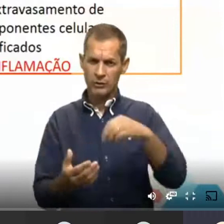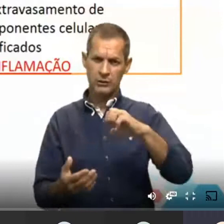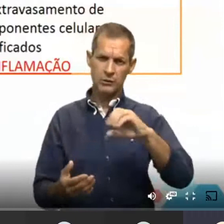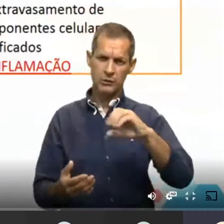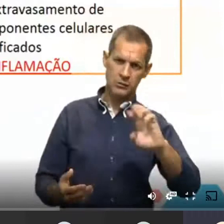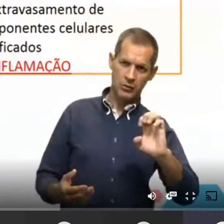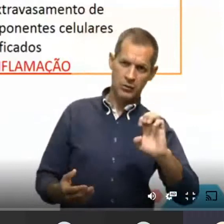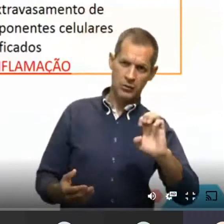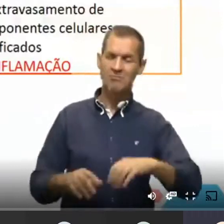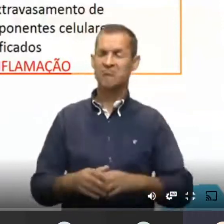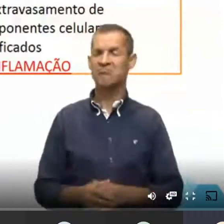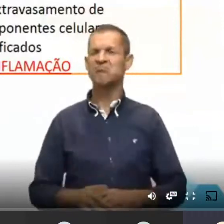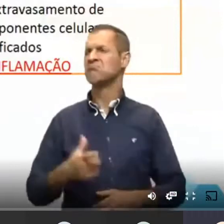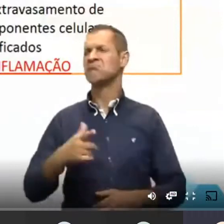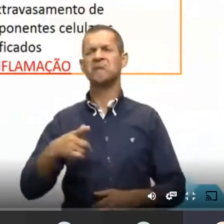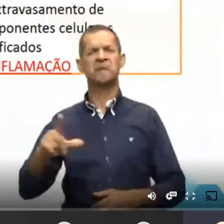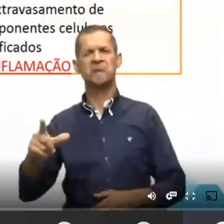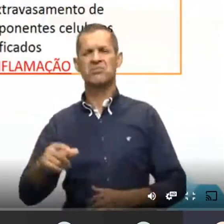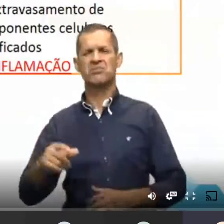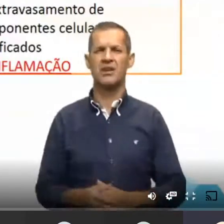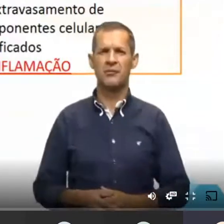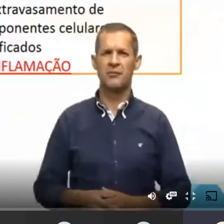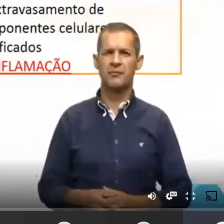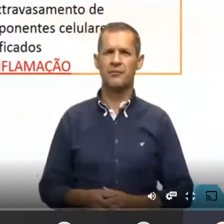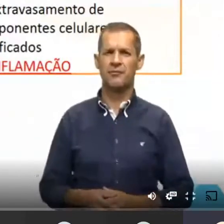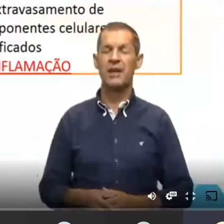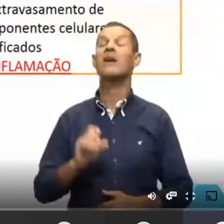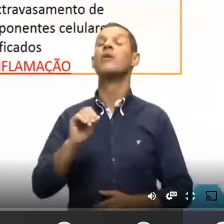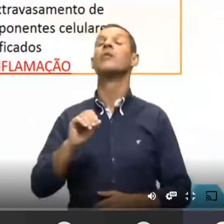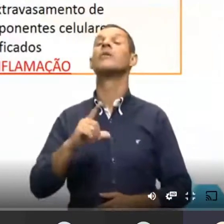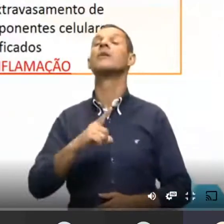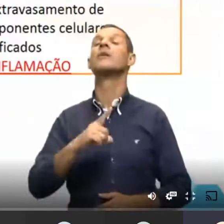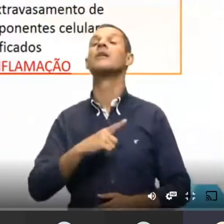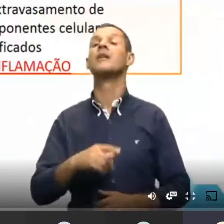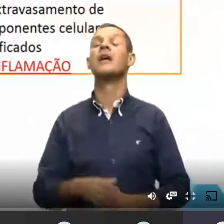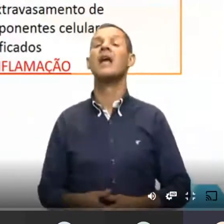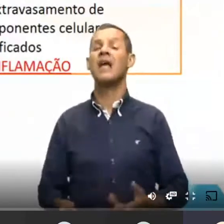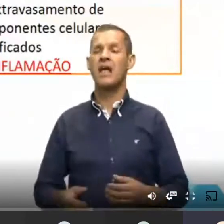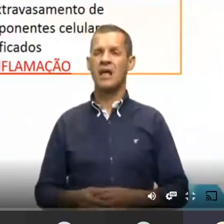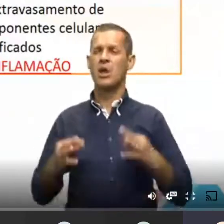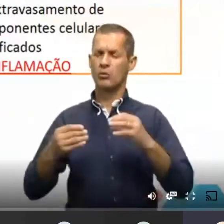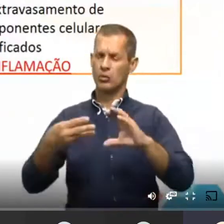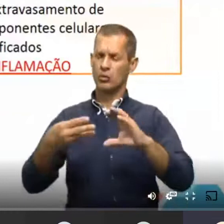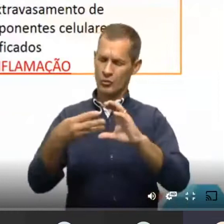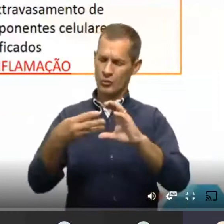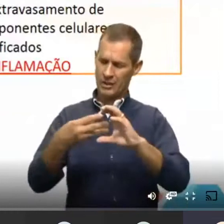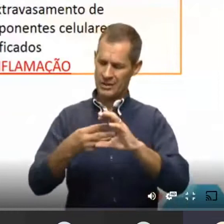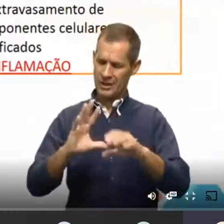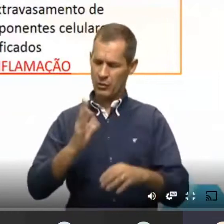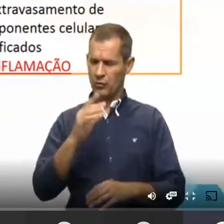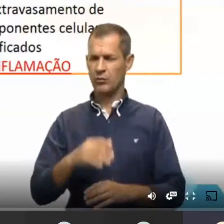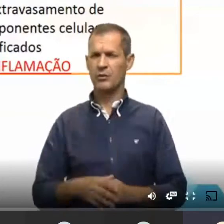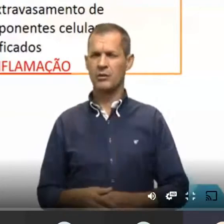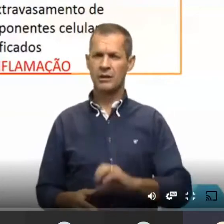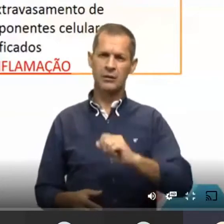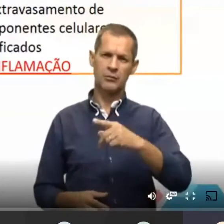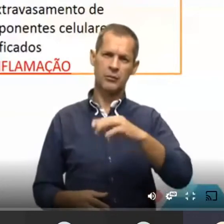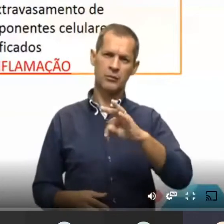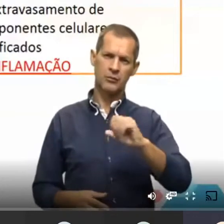da necrose, não vai haver aquela integridade celular como acontece